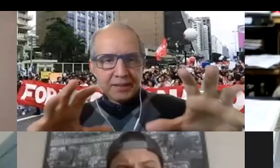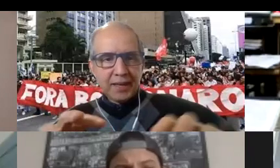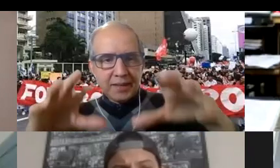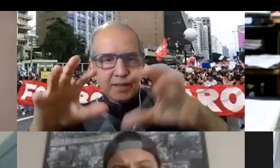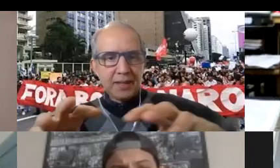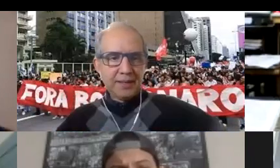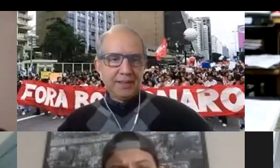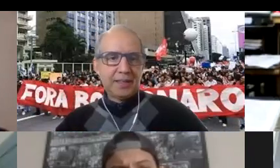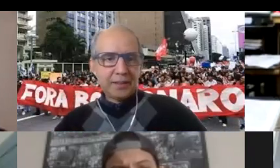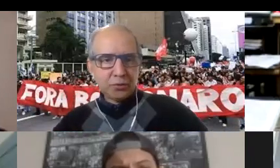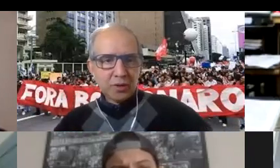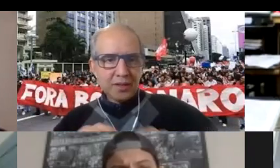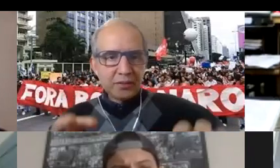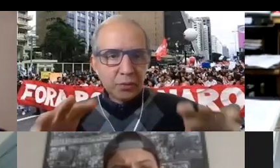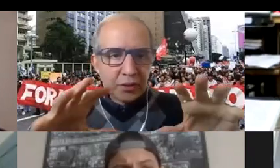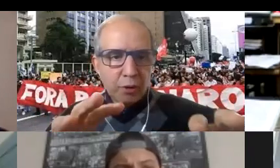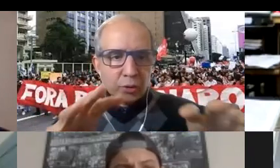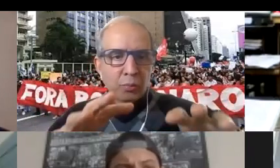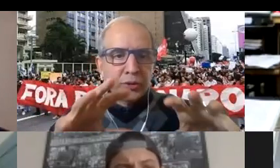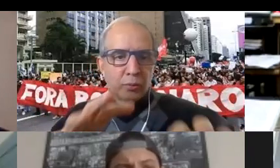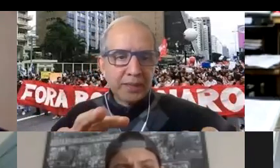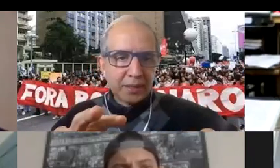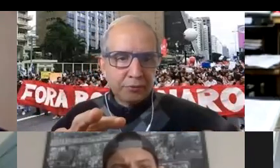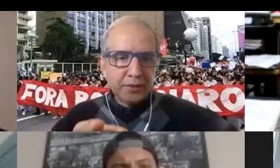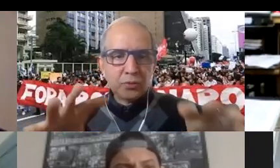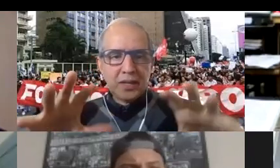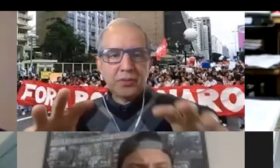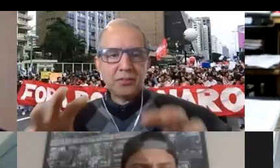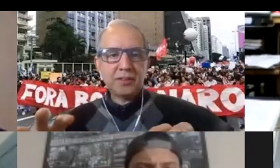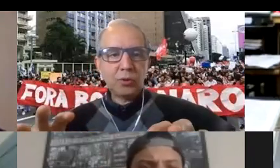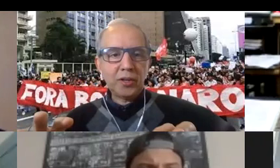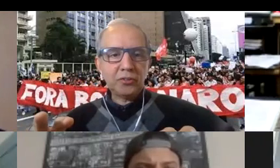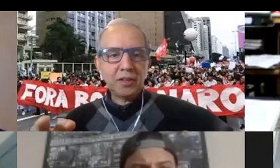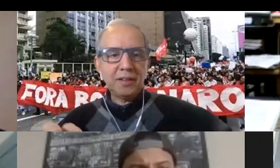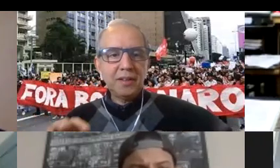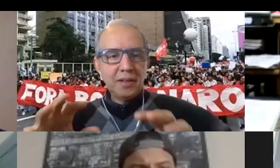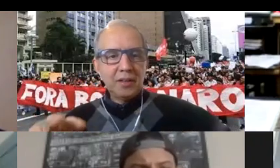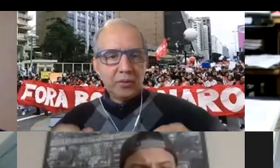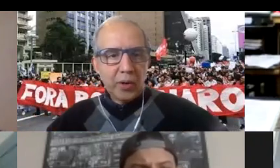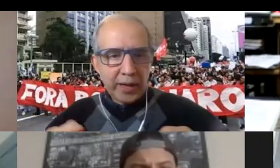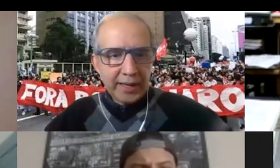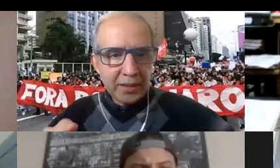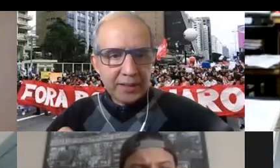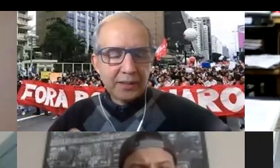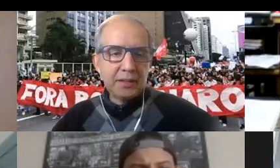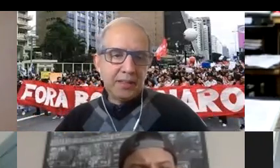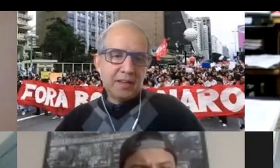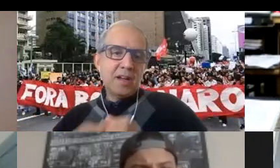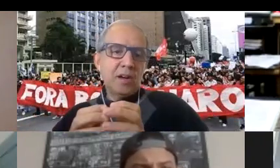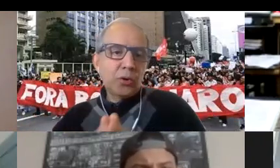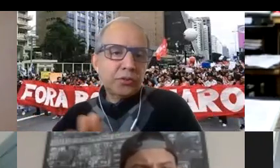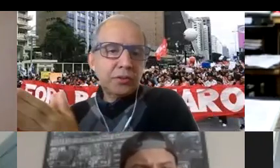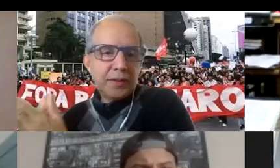briga interna entre hegelianos, se você volta a um modelo metafísico da ciência da lógica, é o hegeliano de